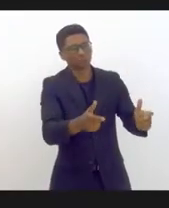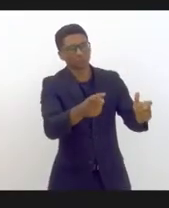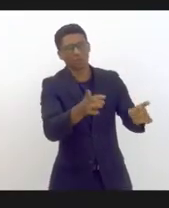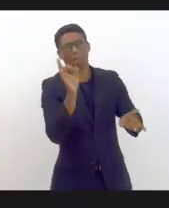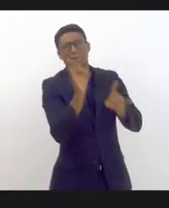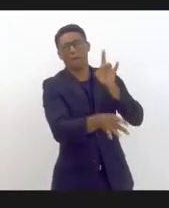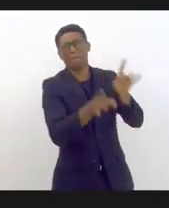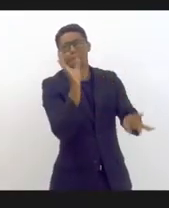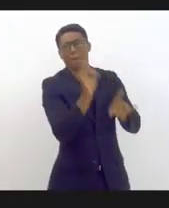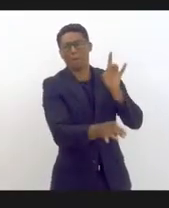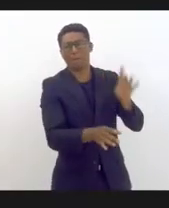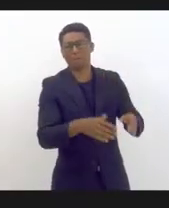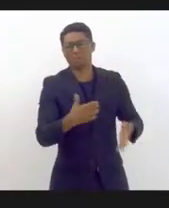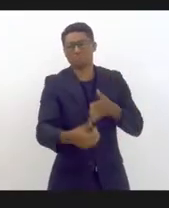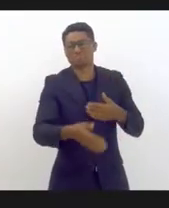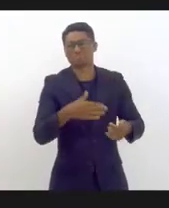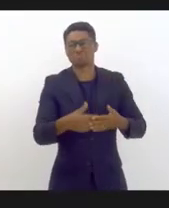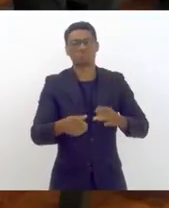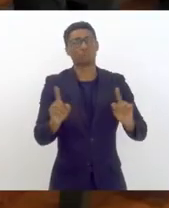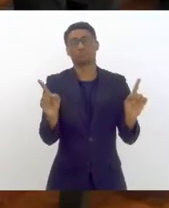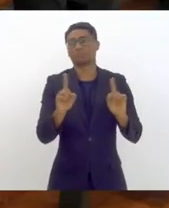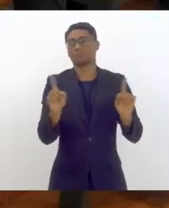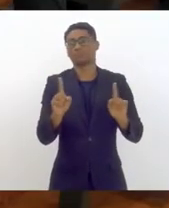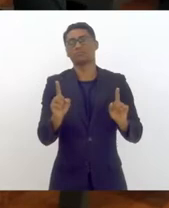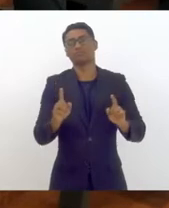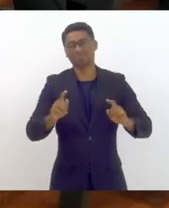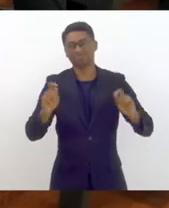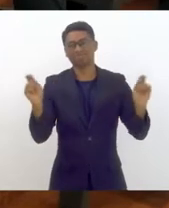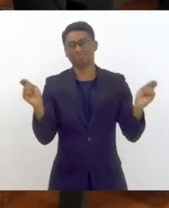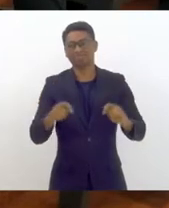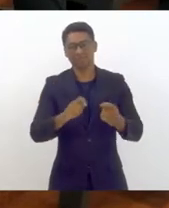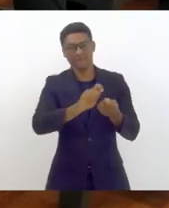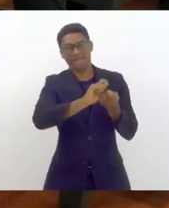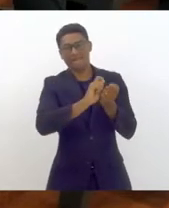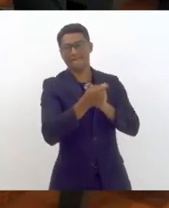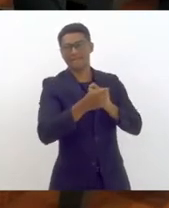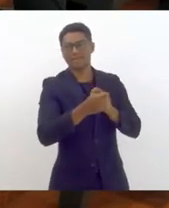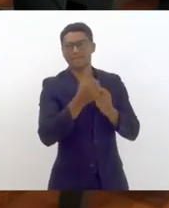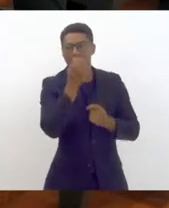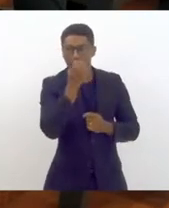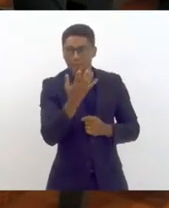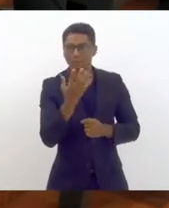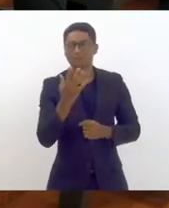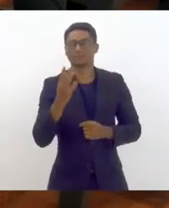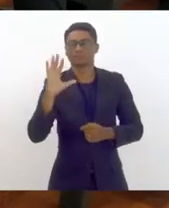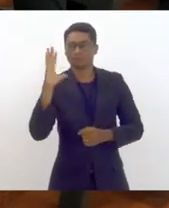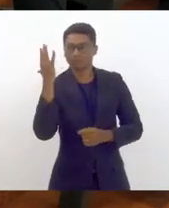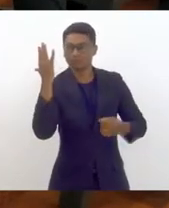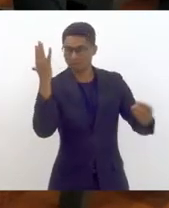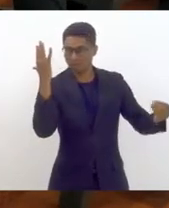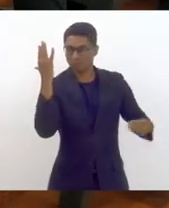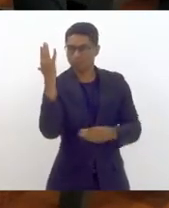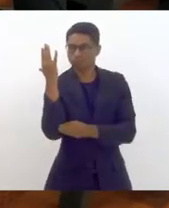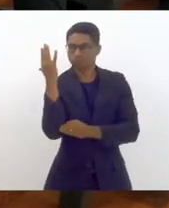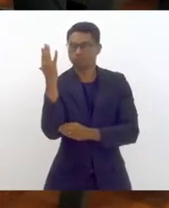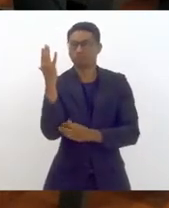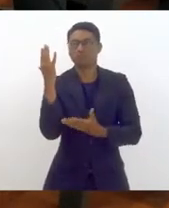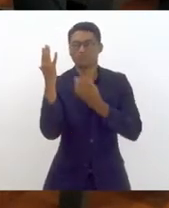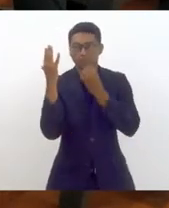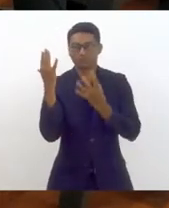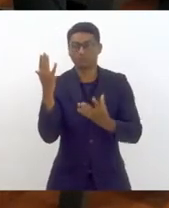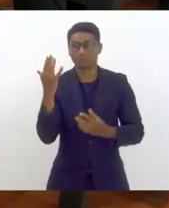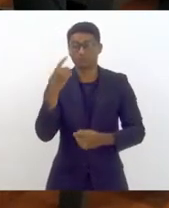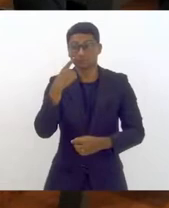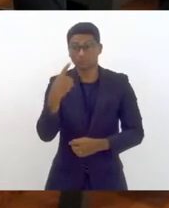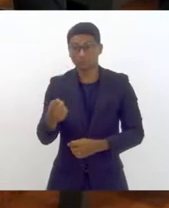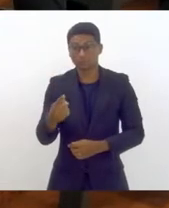produz adubo orgânico de boa qualidade. Então, a Assembleia avança, né? Eu vejo aqui o Wagner Victor